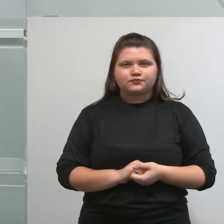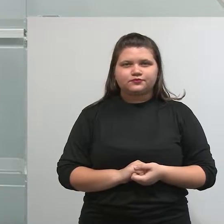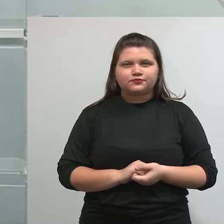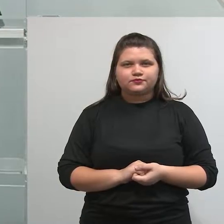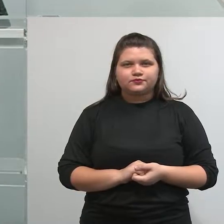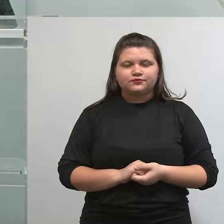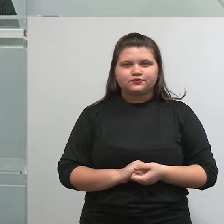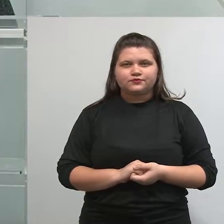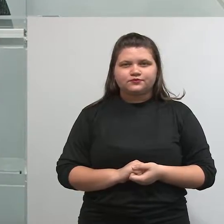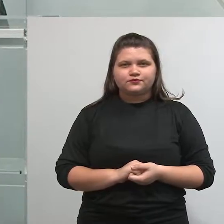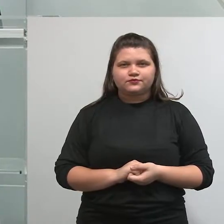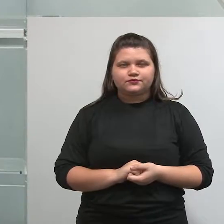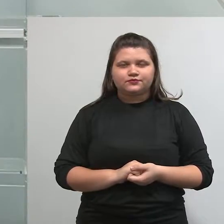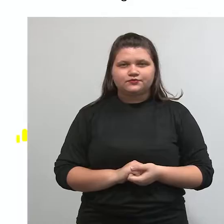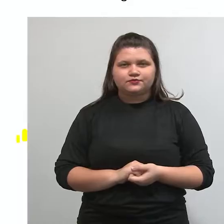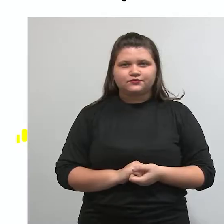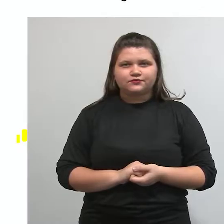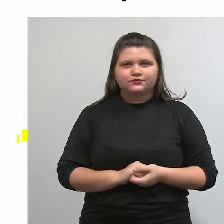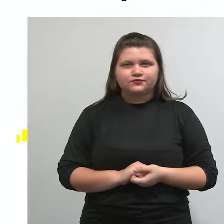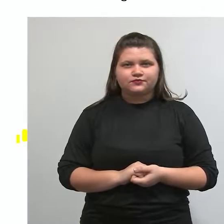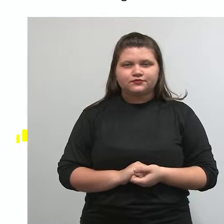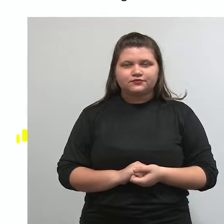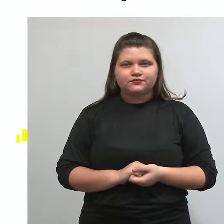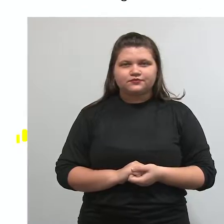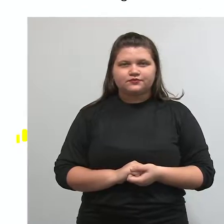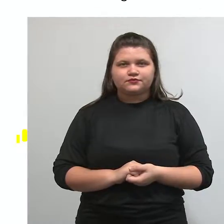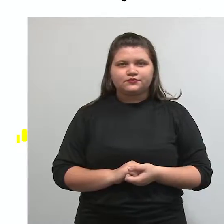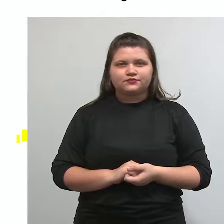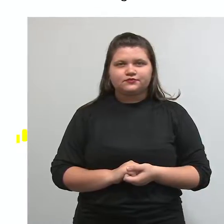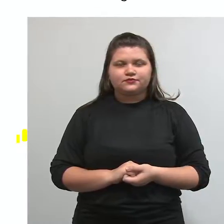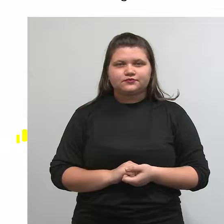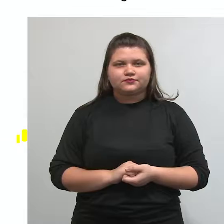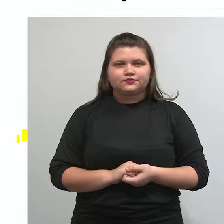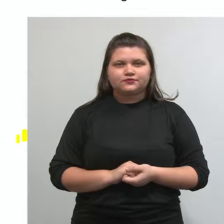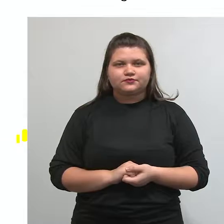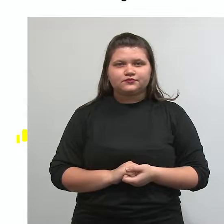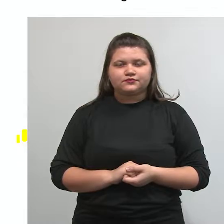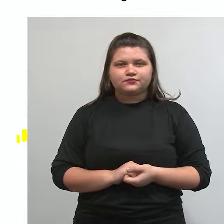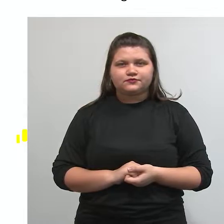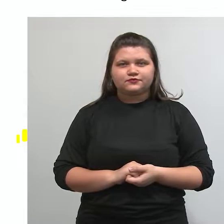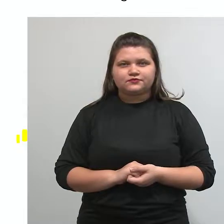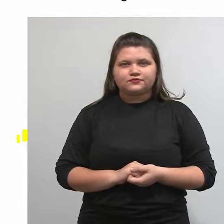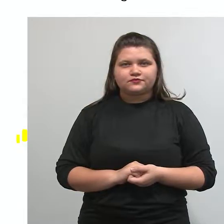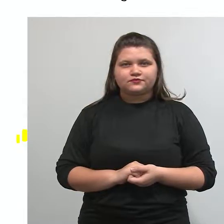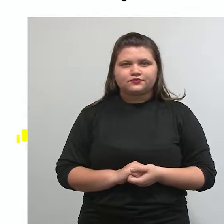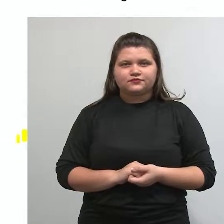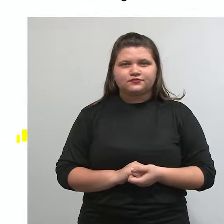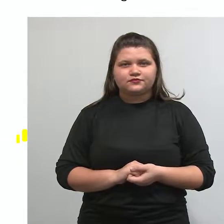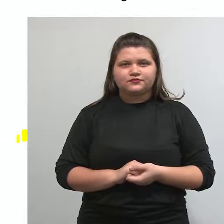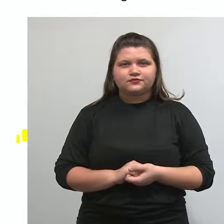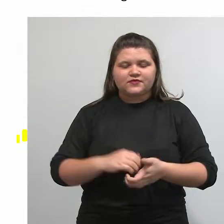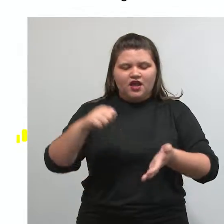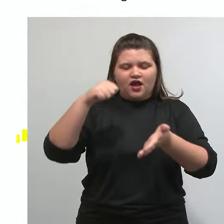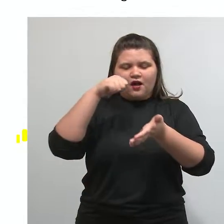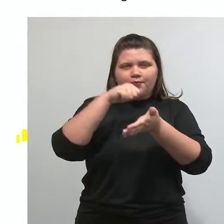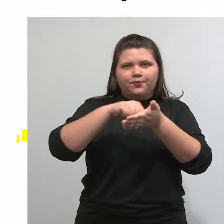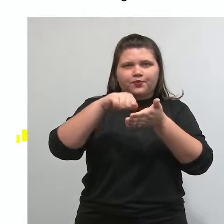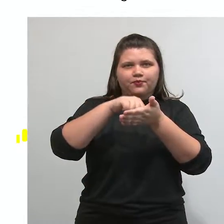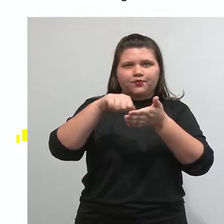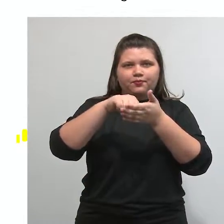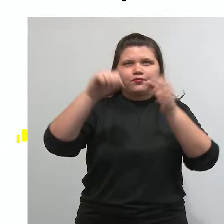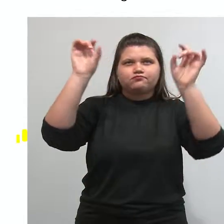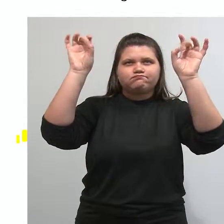sobre isso daqui a pouco. Continuando. E aí, a descrição do tema